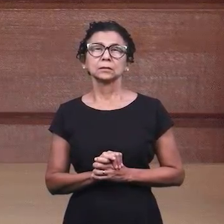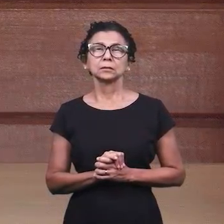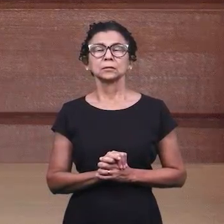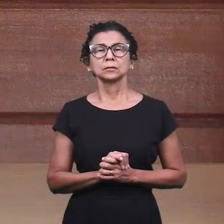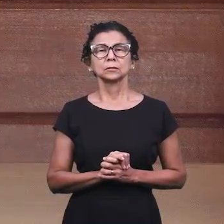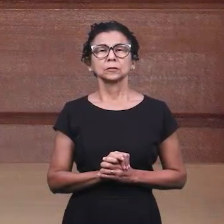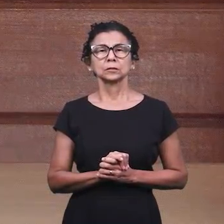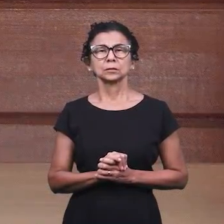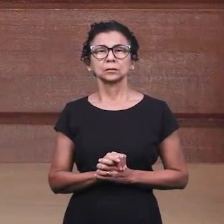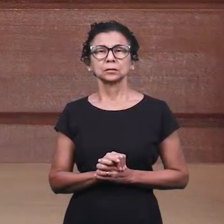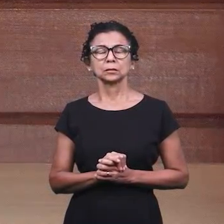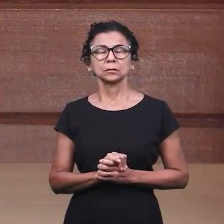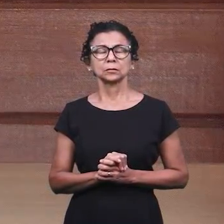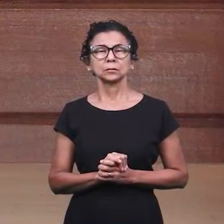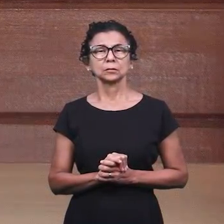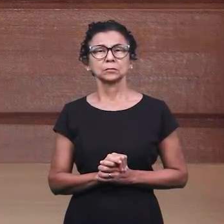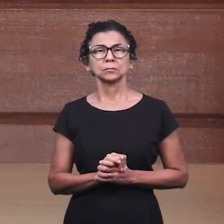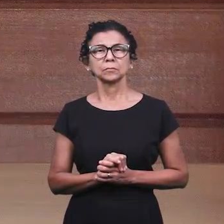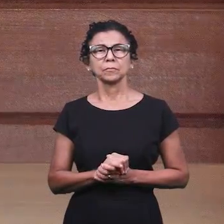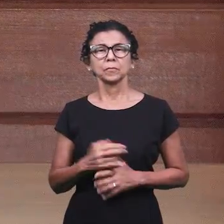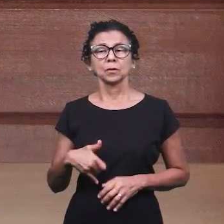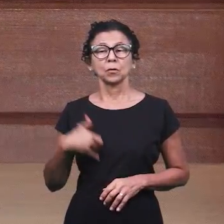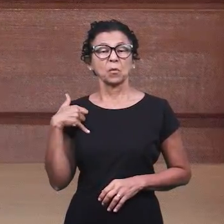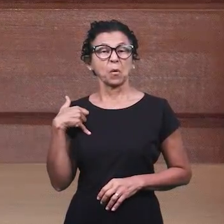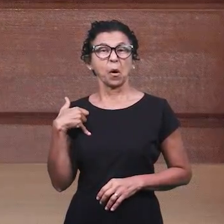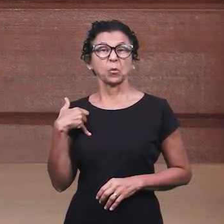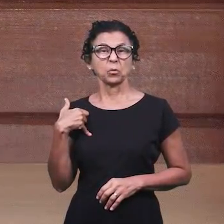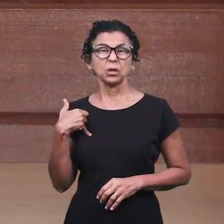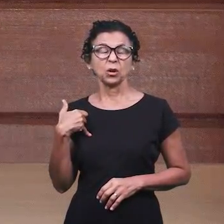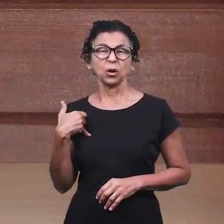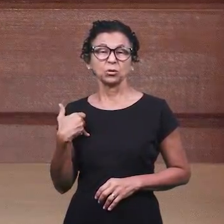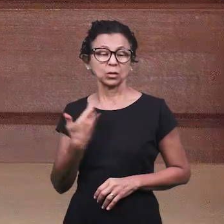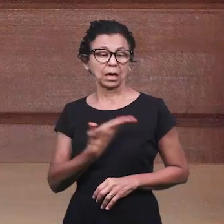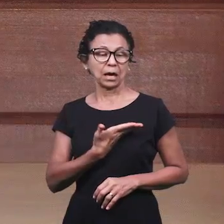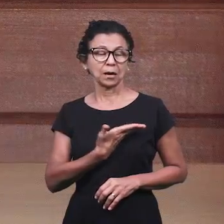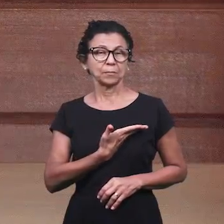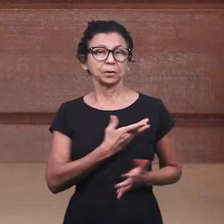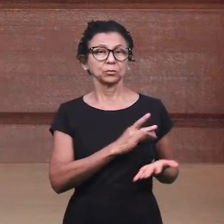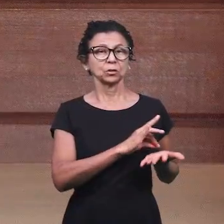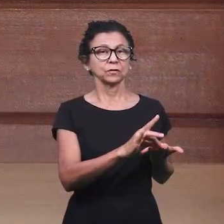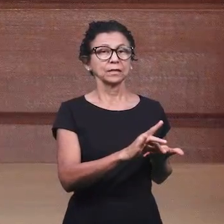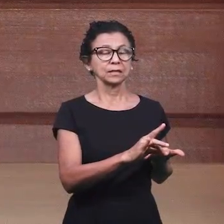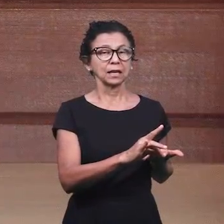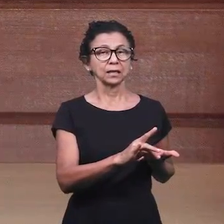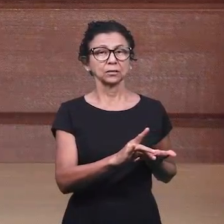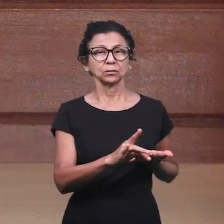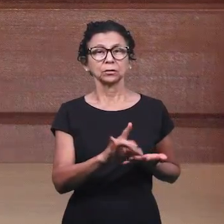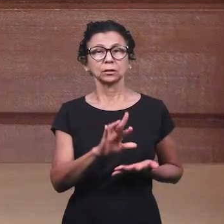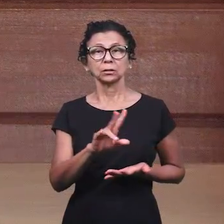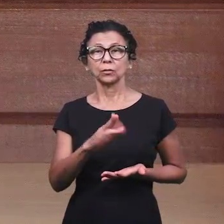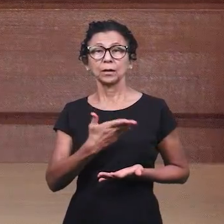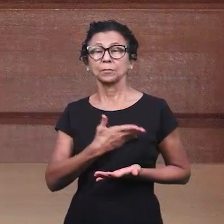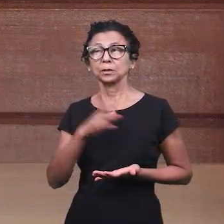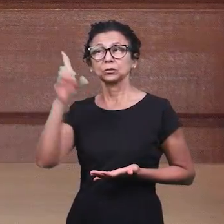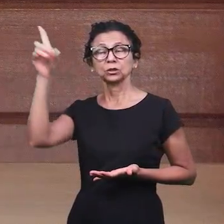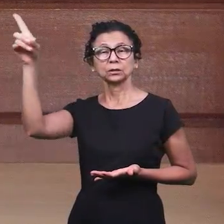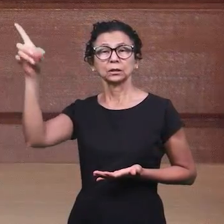não tem, muitas vezes, nem a consciência ainda, não foi formada a consciência. Aqui diz assim: sem afeto